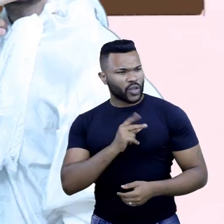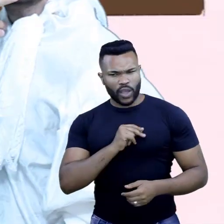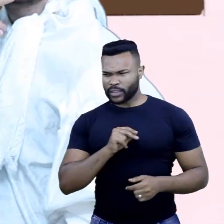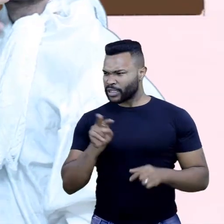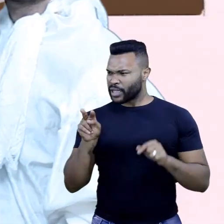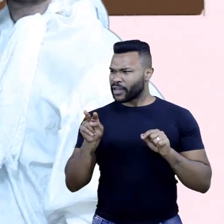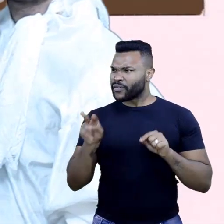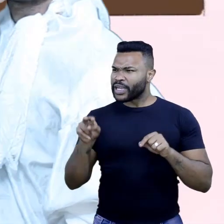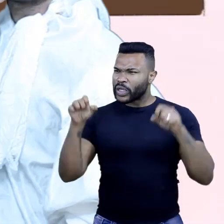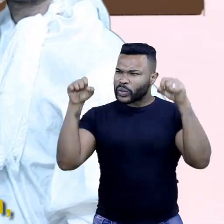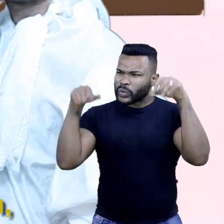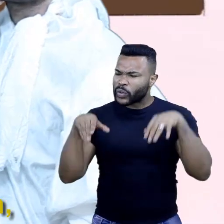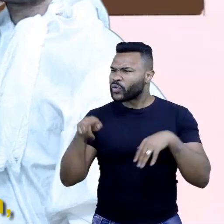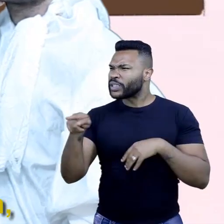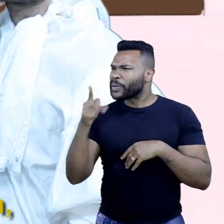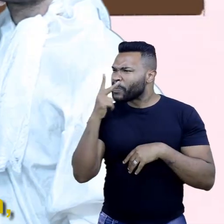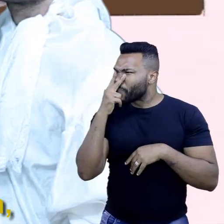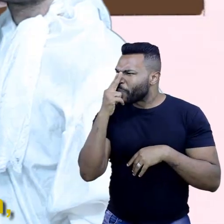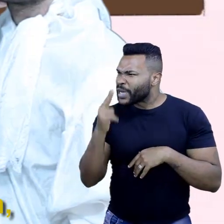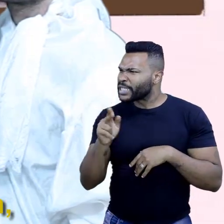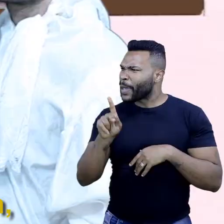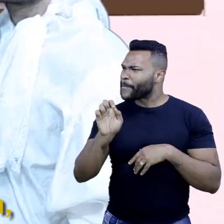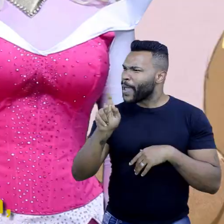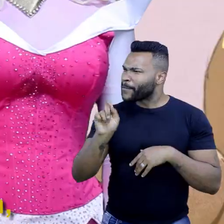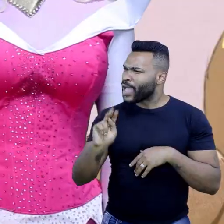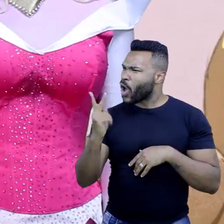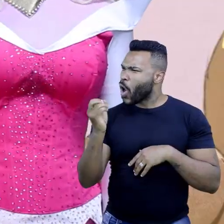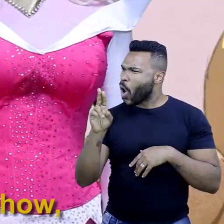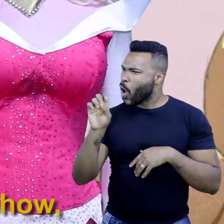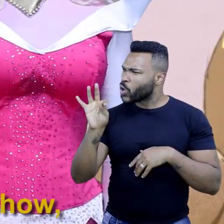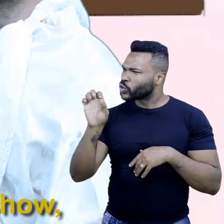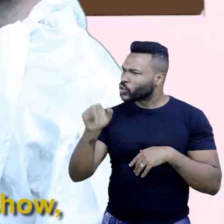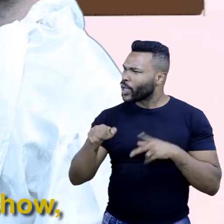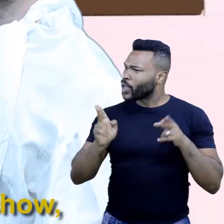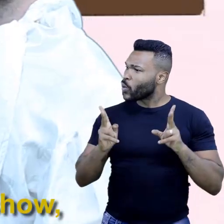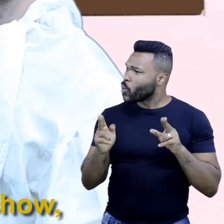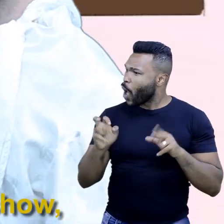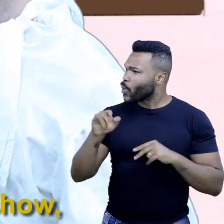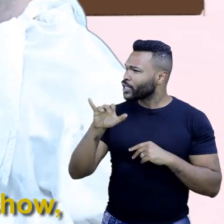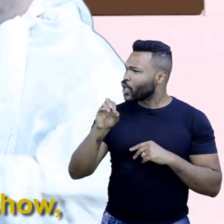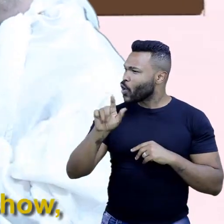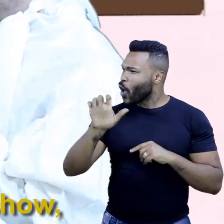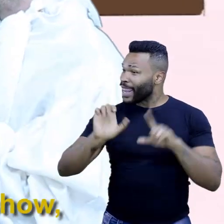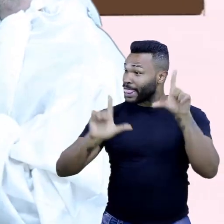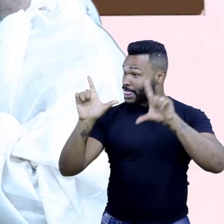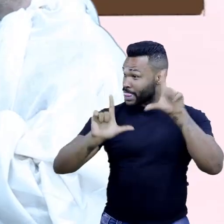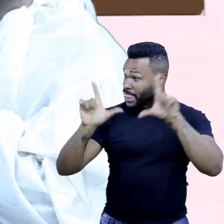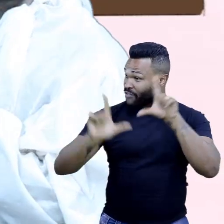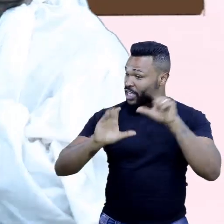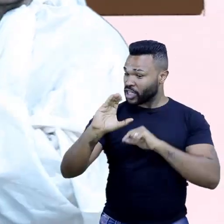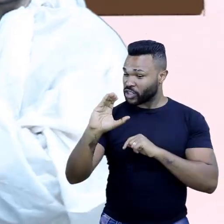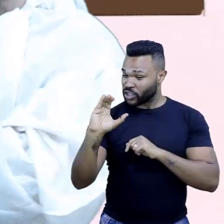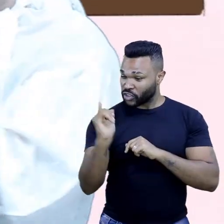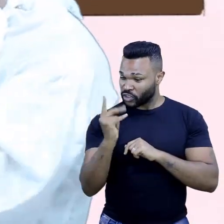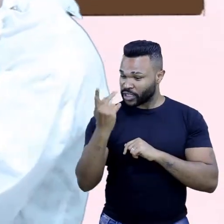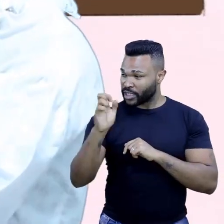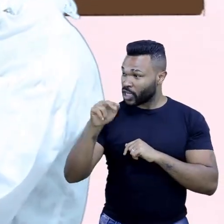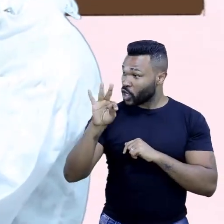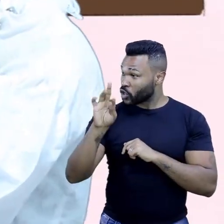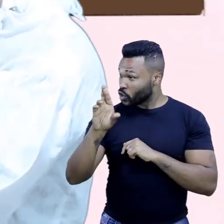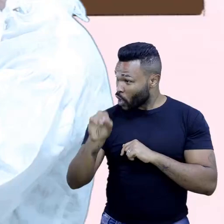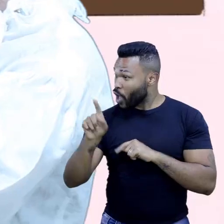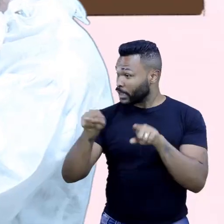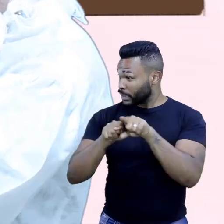Nossa, olhando assim nessa luz, você está a cara da Fefe Houston. A que faz a Nicole lá naquele programa, qual é o nome? O